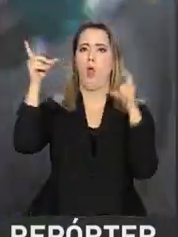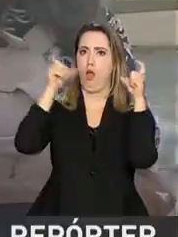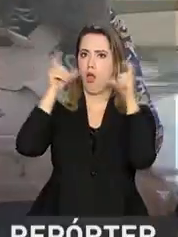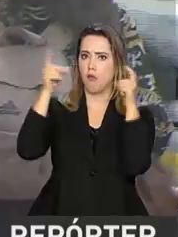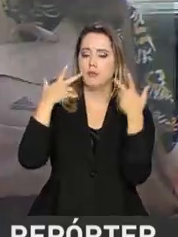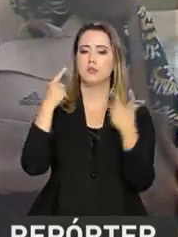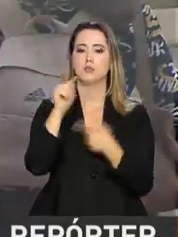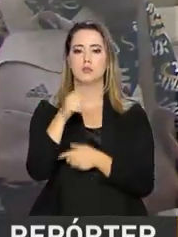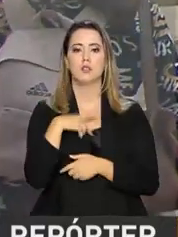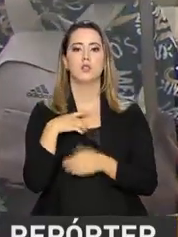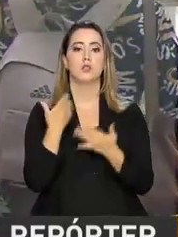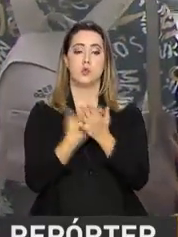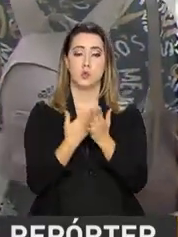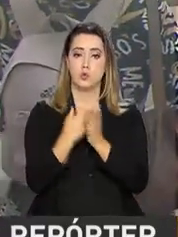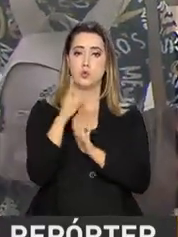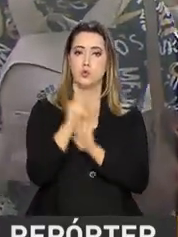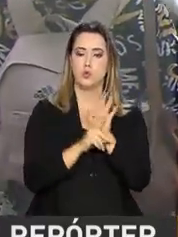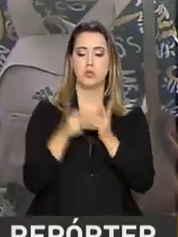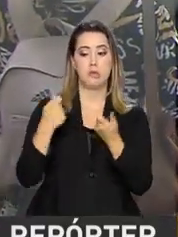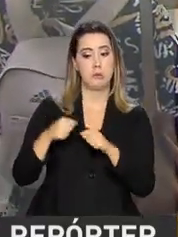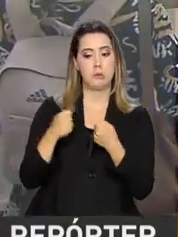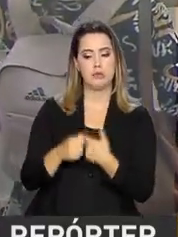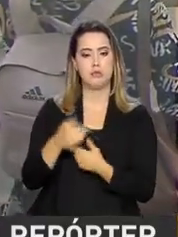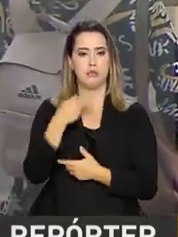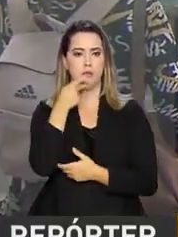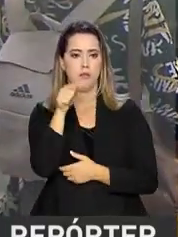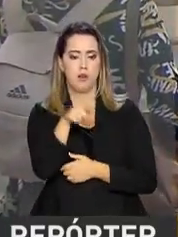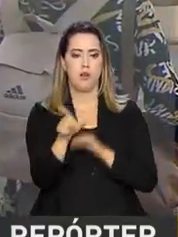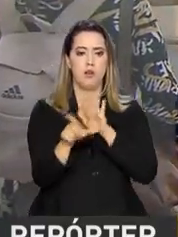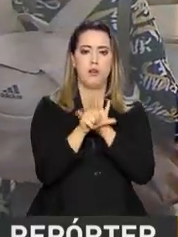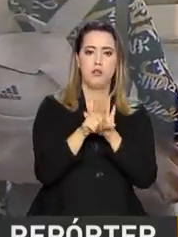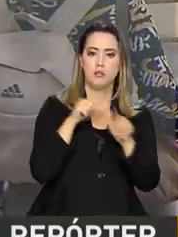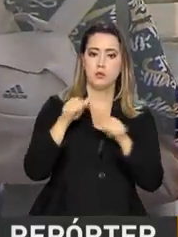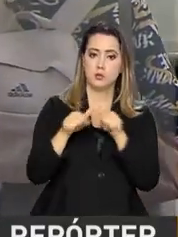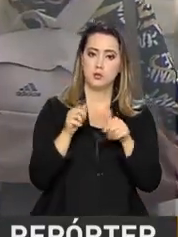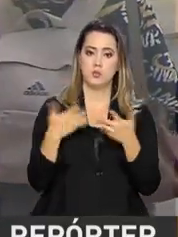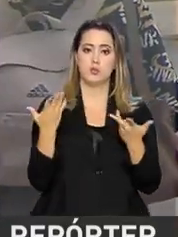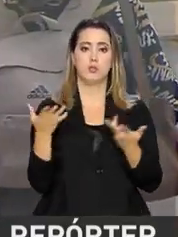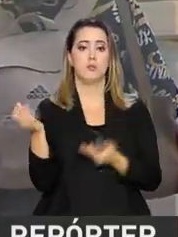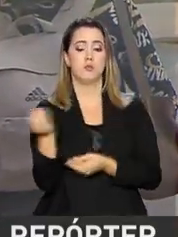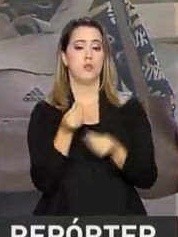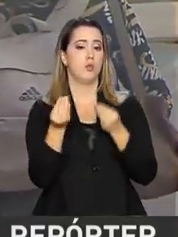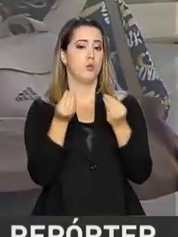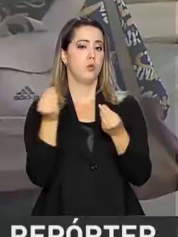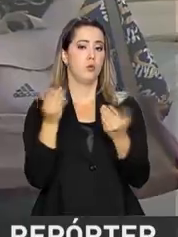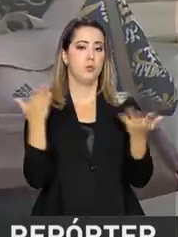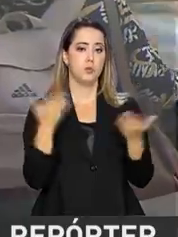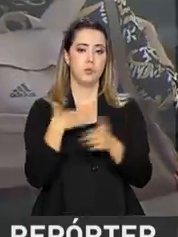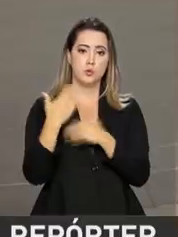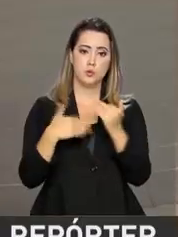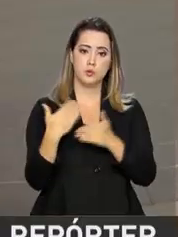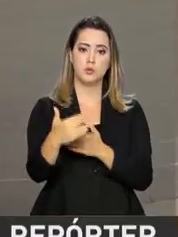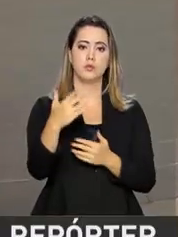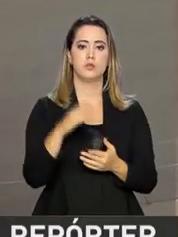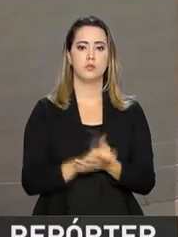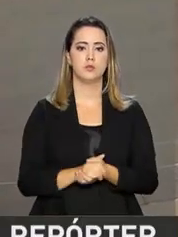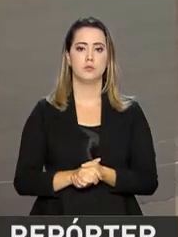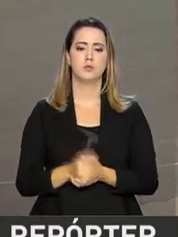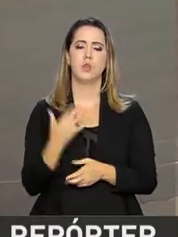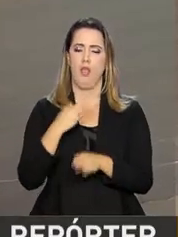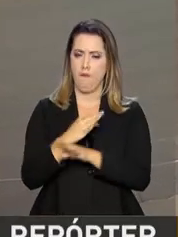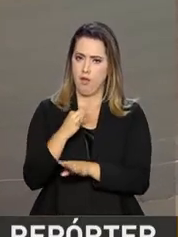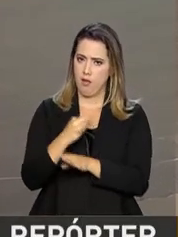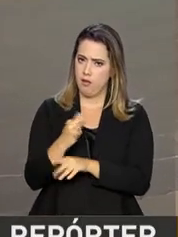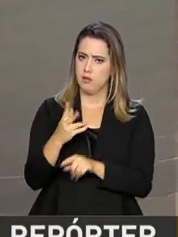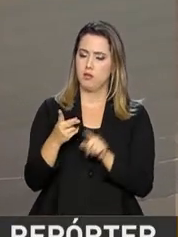antenados. Eu estudo Direito, então a gente sempre tem que estar comentando sobre as leis trabalhistas e sobre como que está sendo o procedimento, né? Questões das férias,